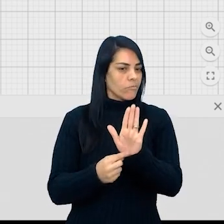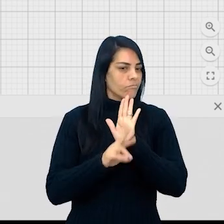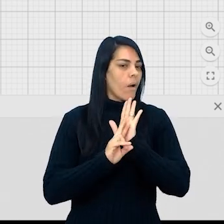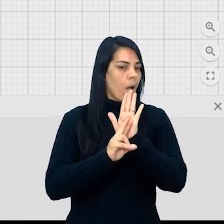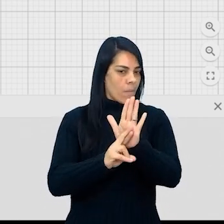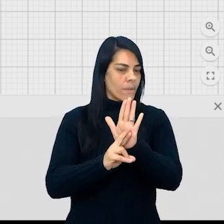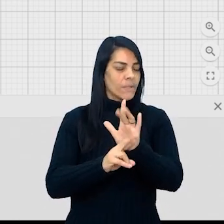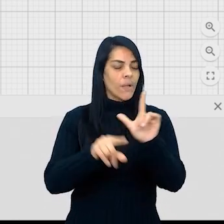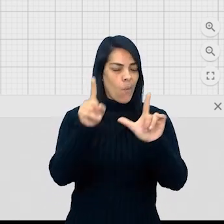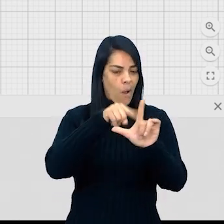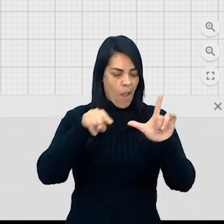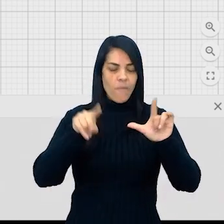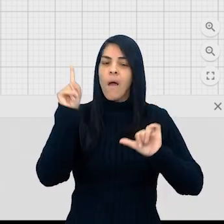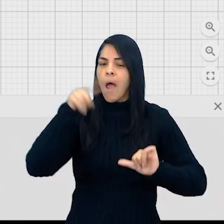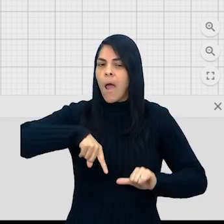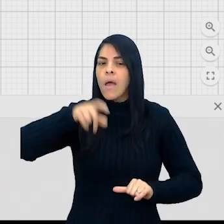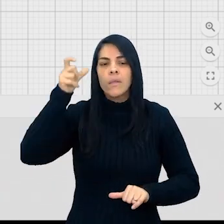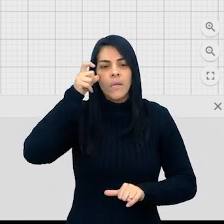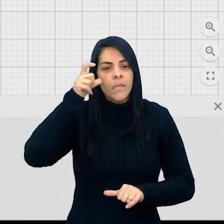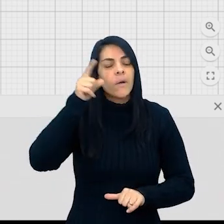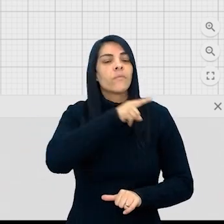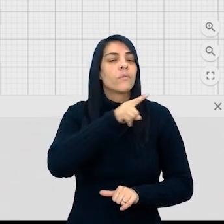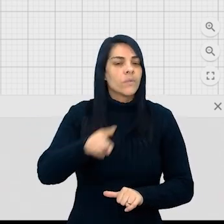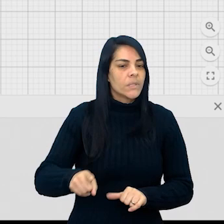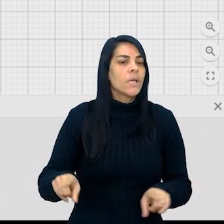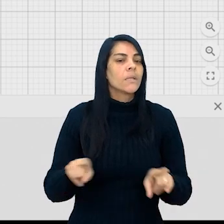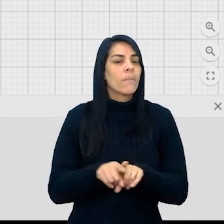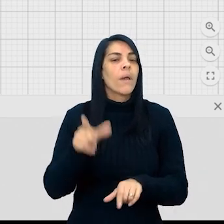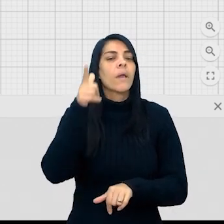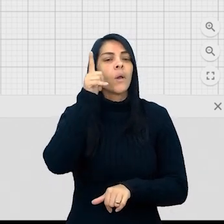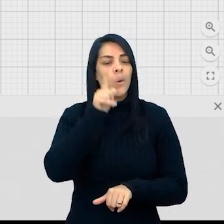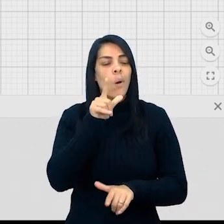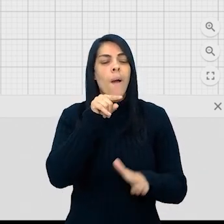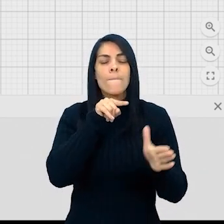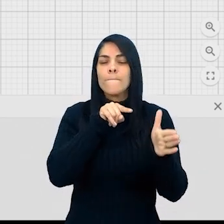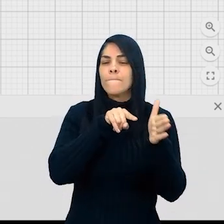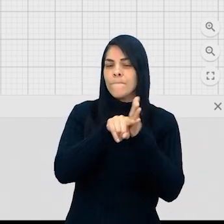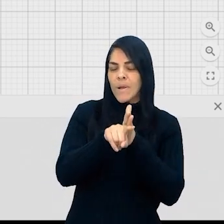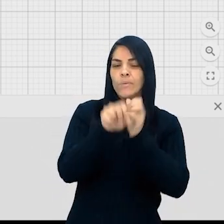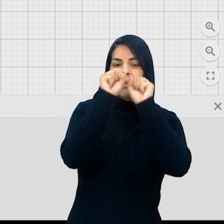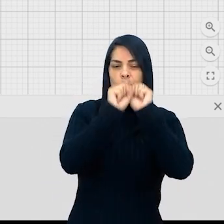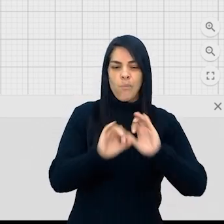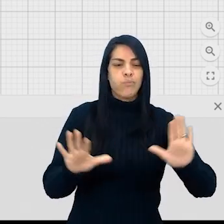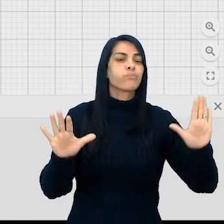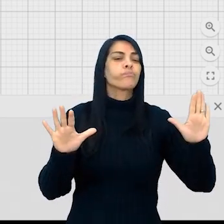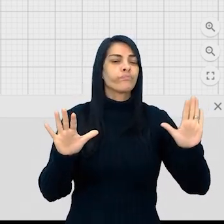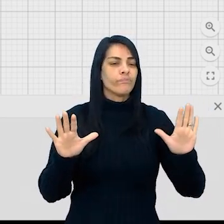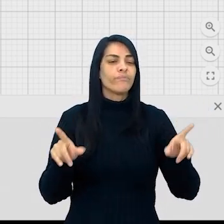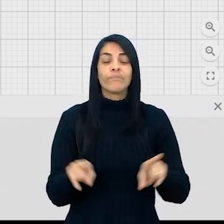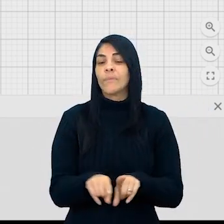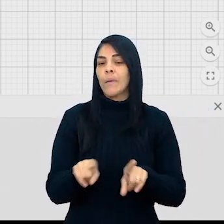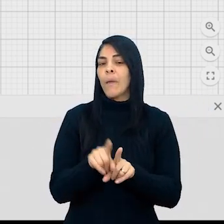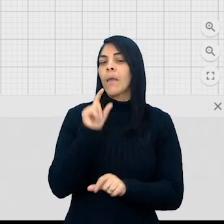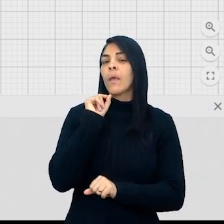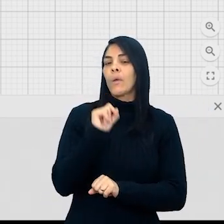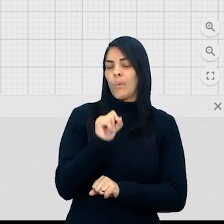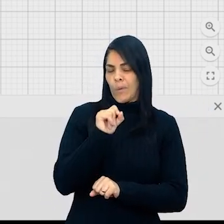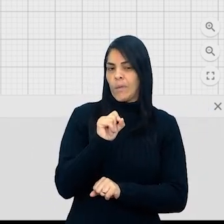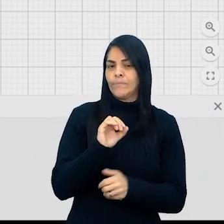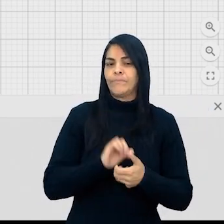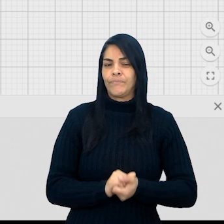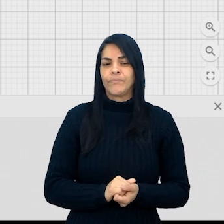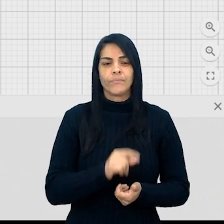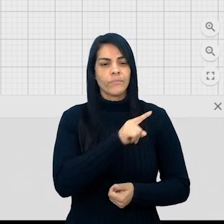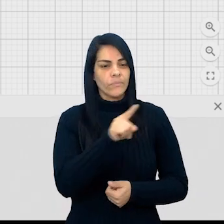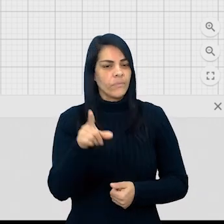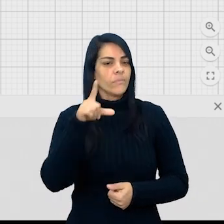representação gráfica. Muito interessante. E você pode explorar com perguntas disparadoras o seguinte, você